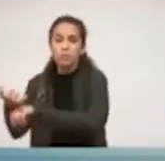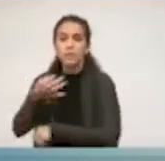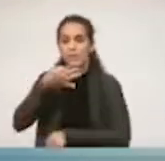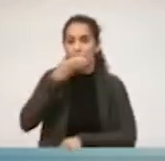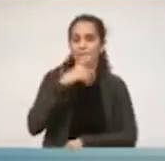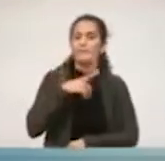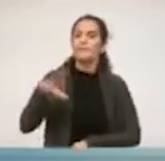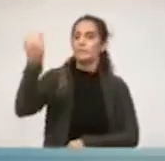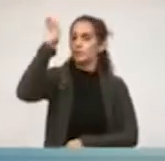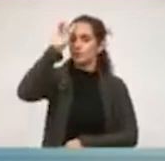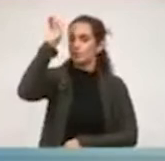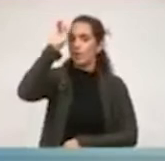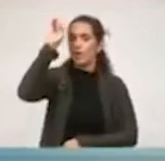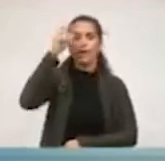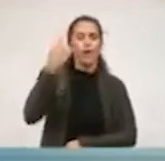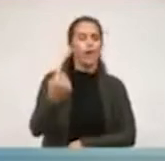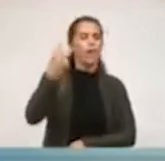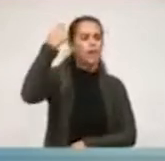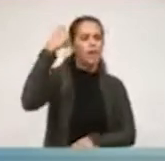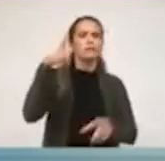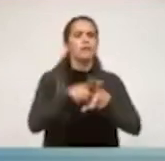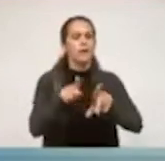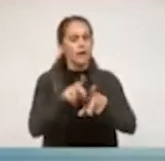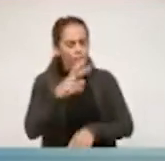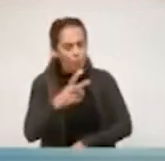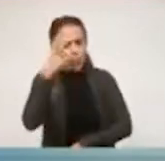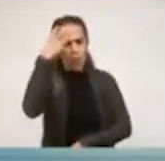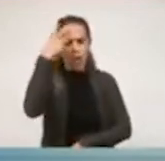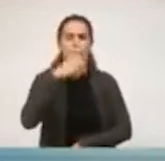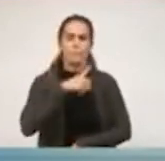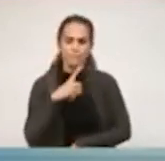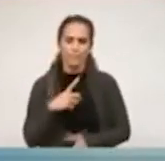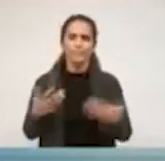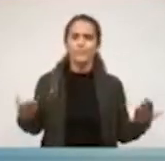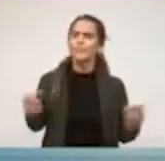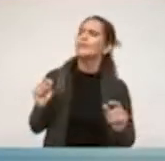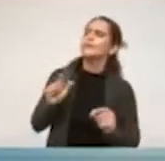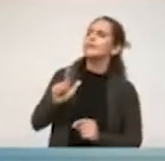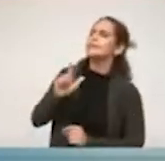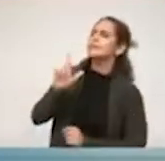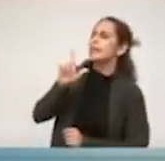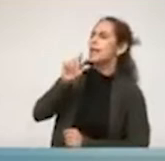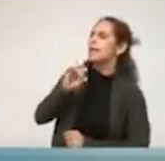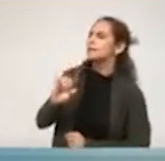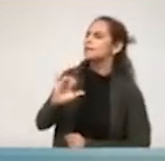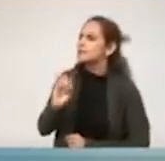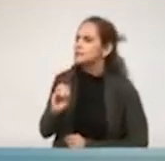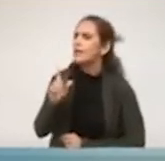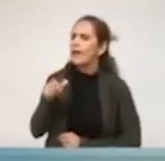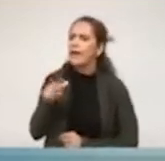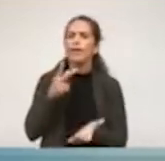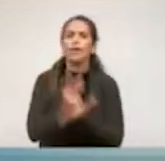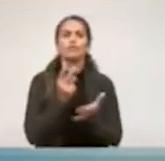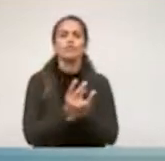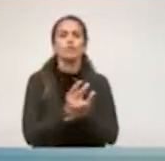história ela tem até uma cultura e o que é isso executado Lazinho a manutenção do